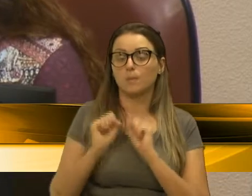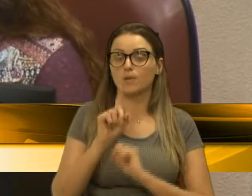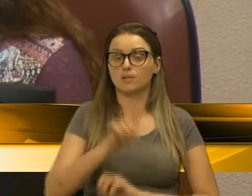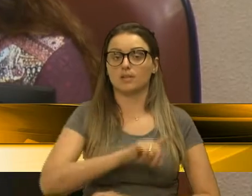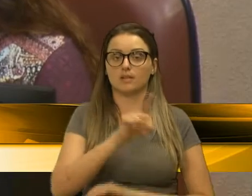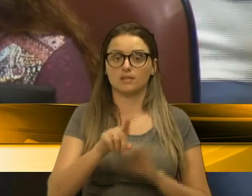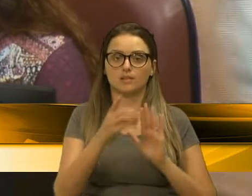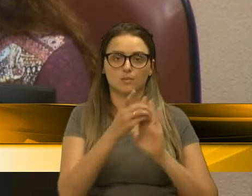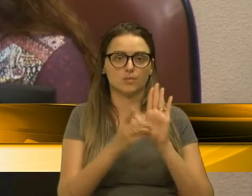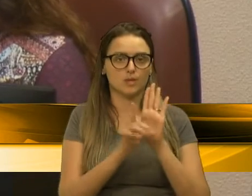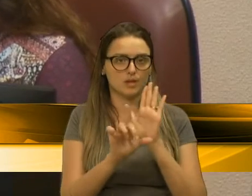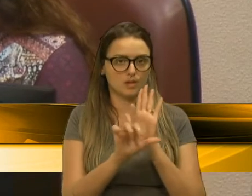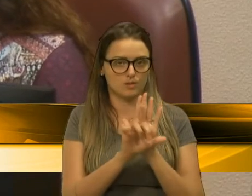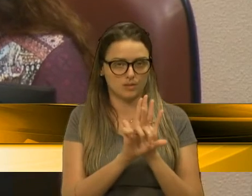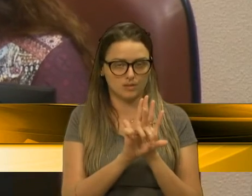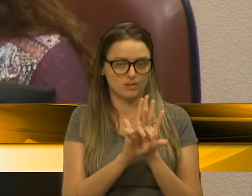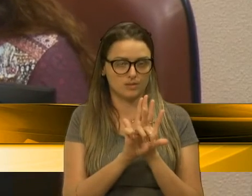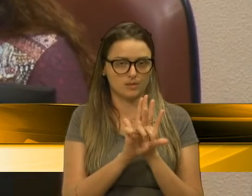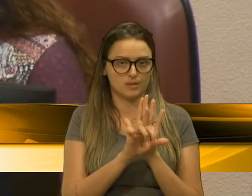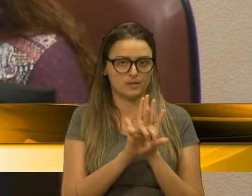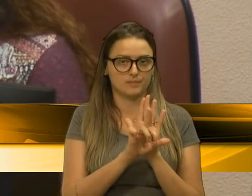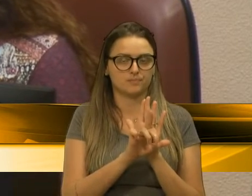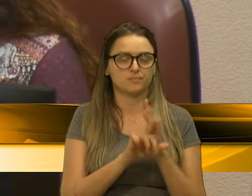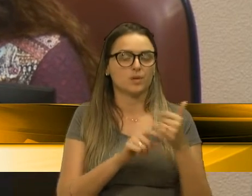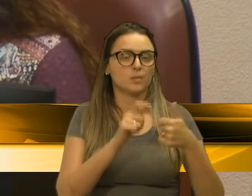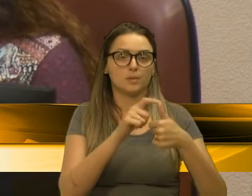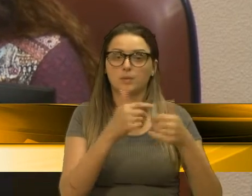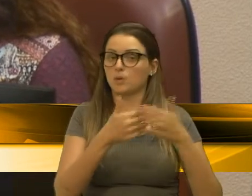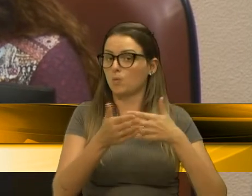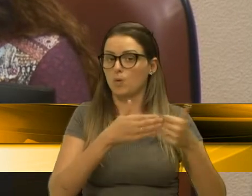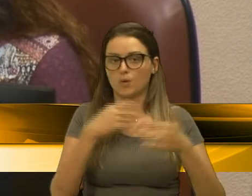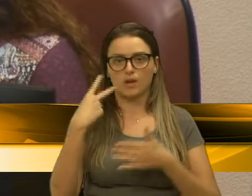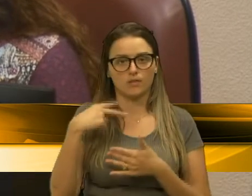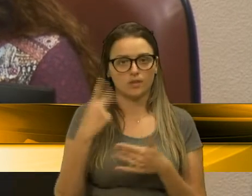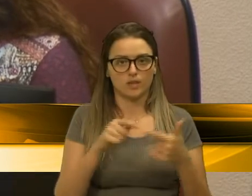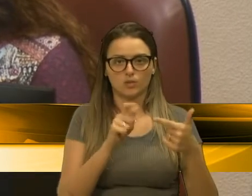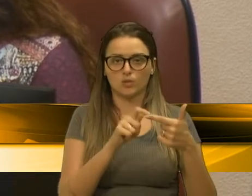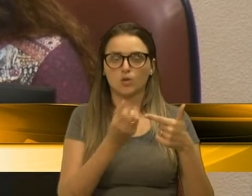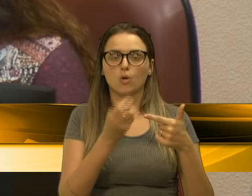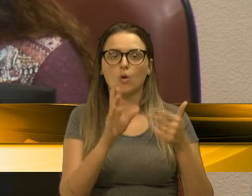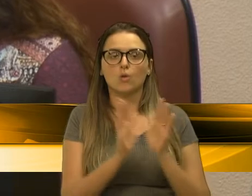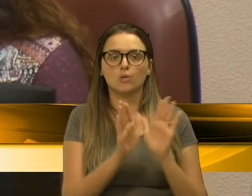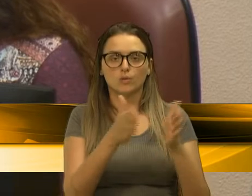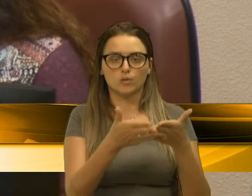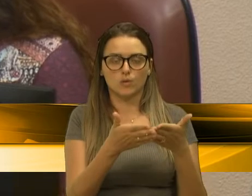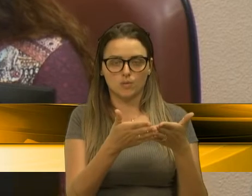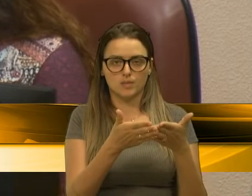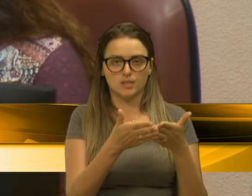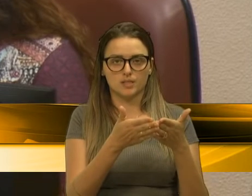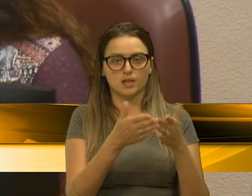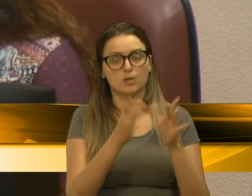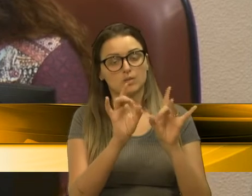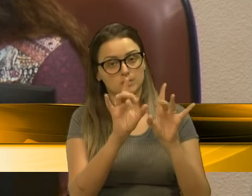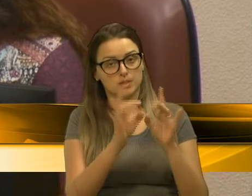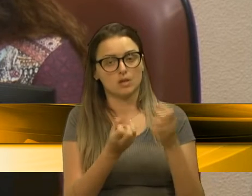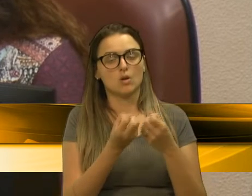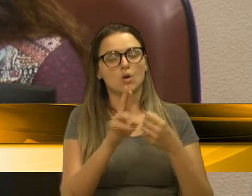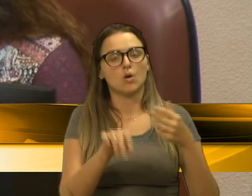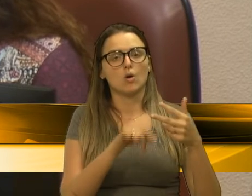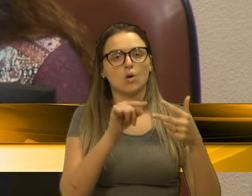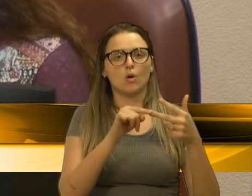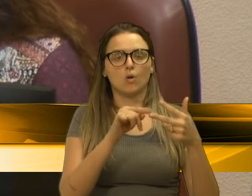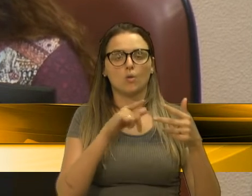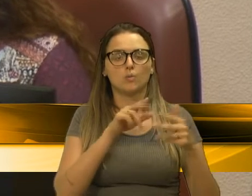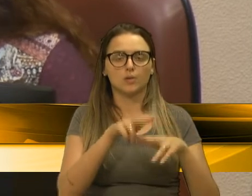decreto legislativo proposto. Primeiro, por qualquer vereador, ou segundo, por comissão permanente ou especial de ofício ou à vista